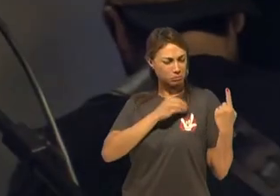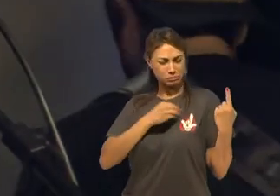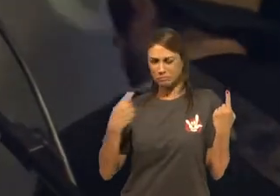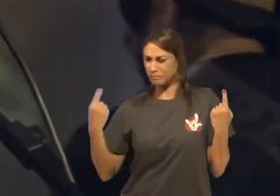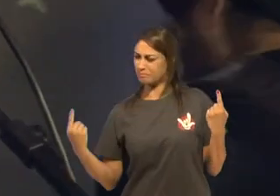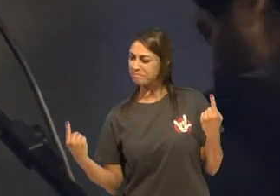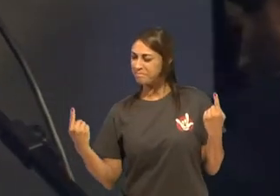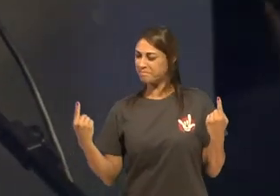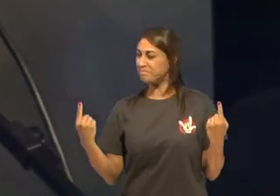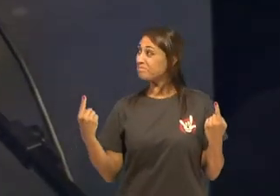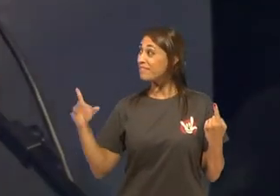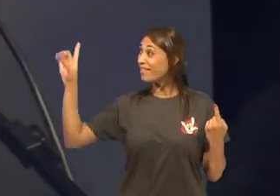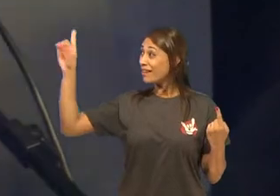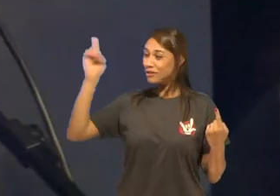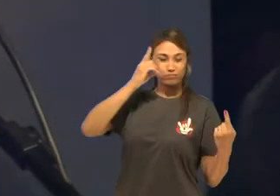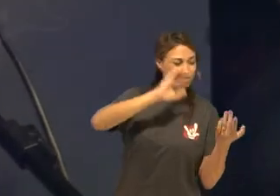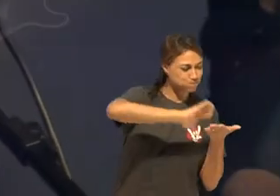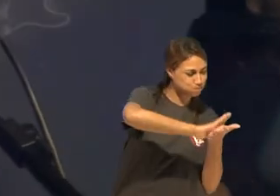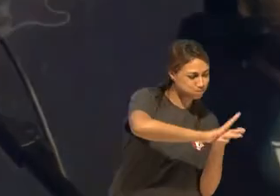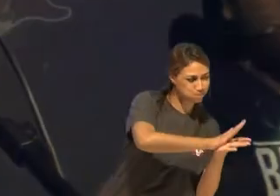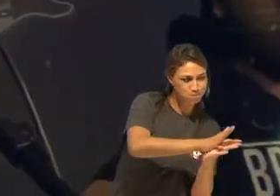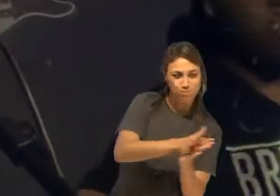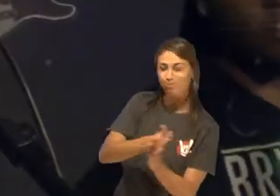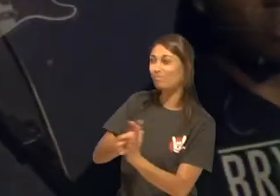pecado infinitamente perdoado.